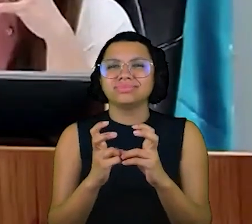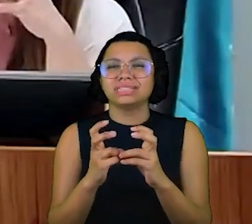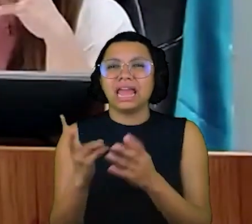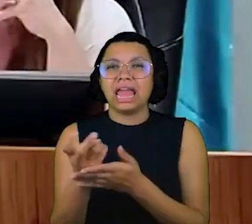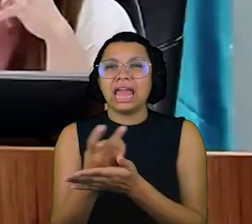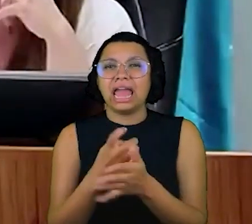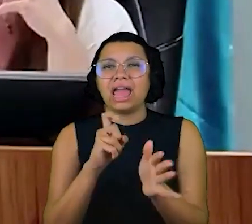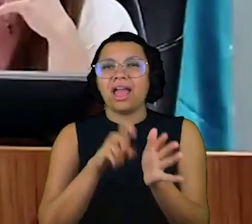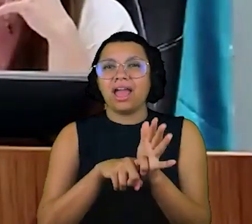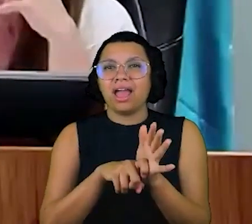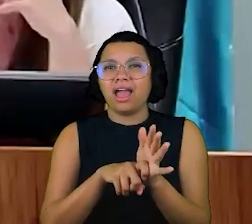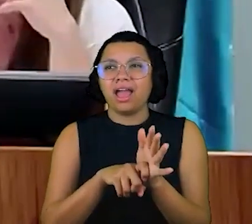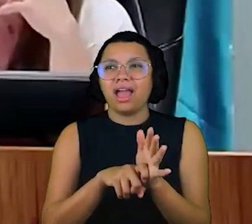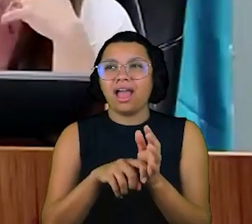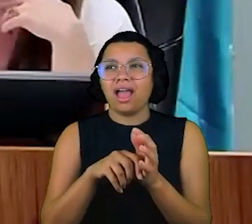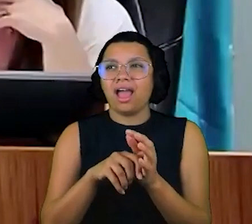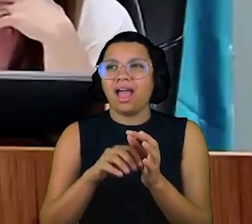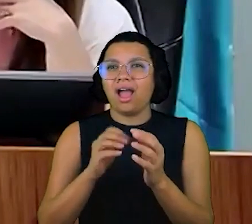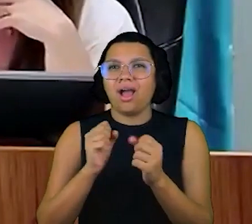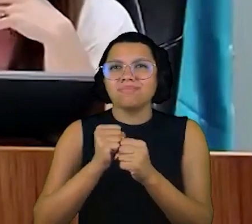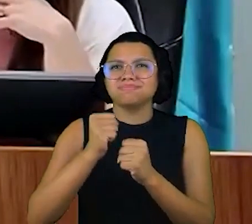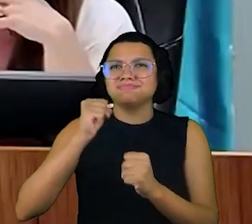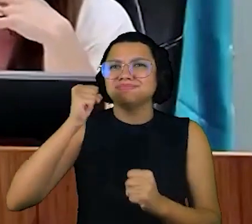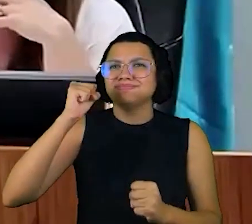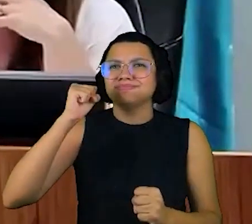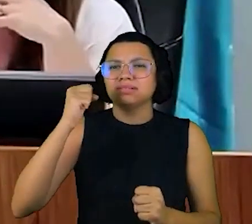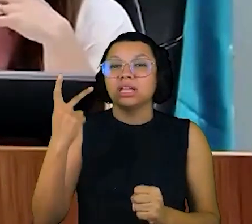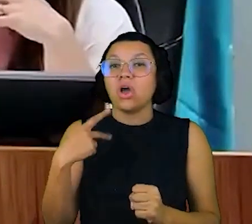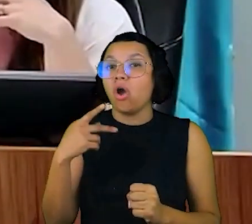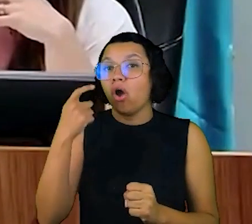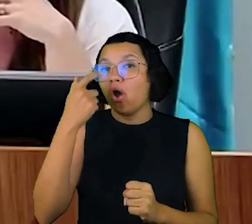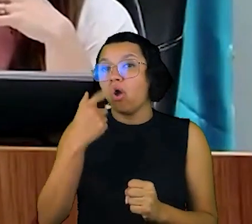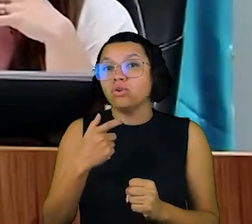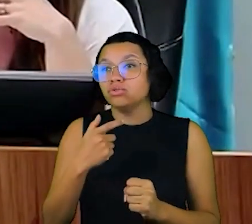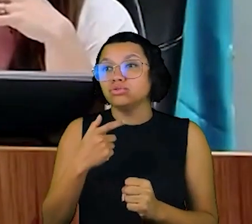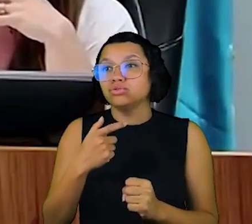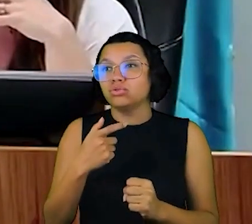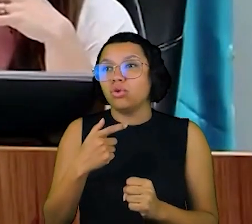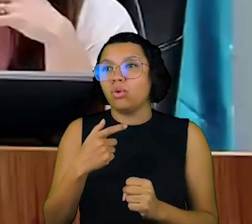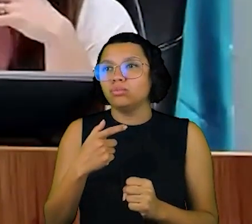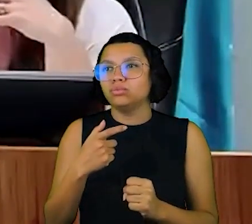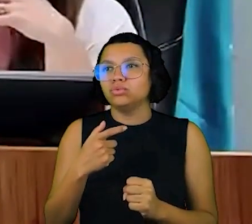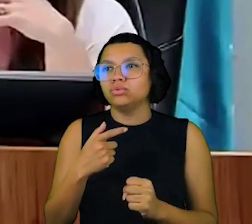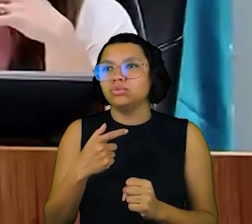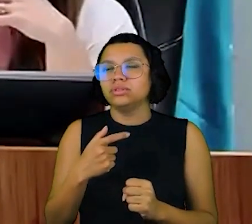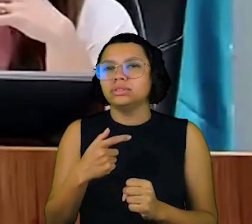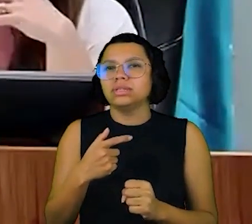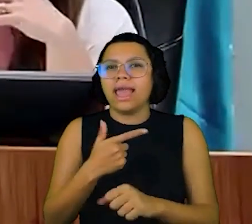de conflituosidade tributário extremado. Nós não somos